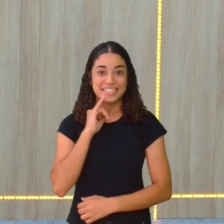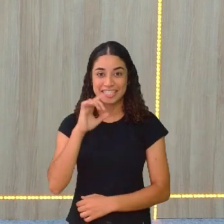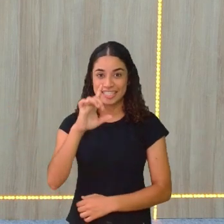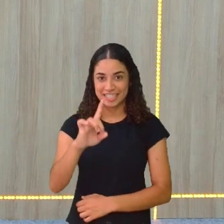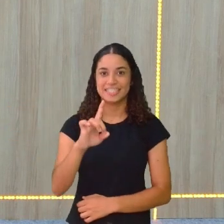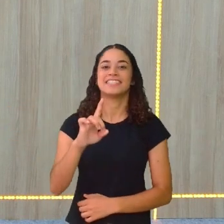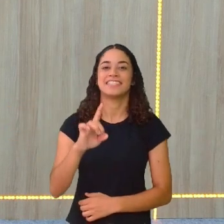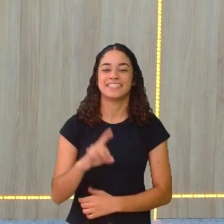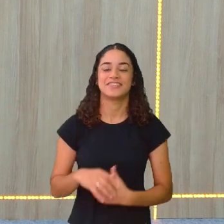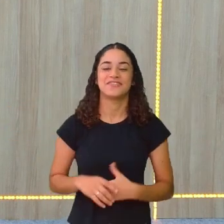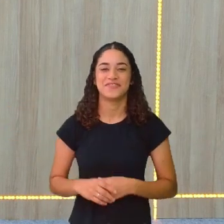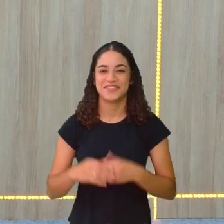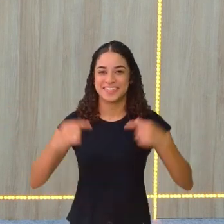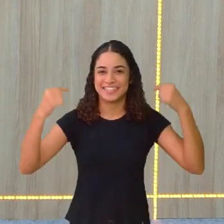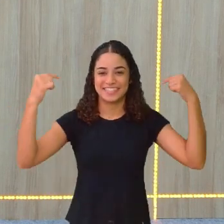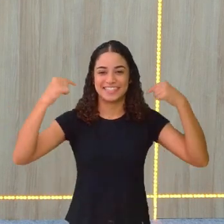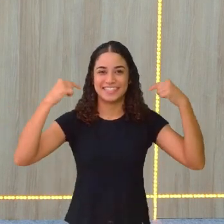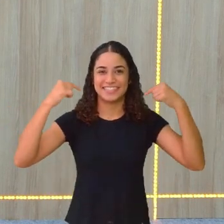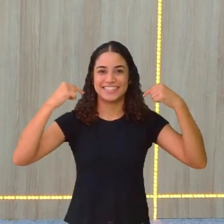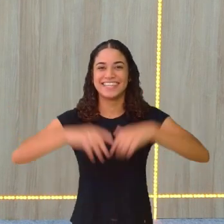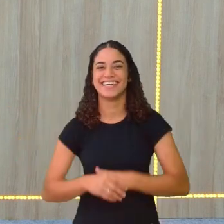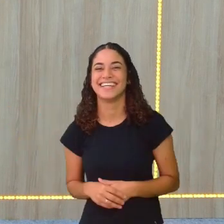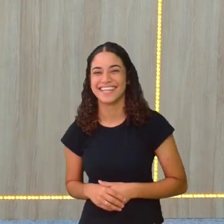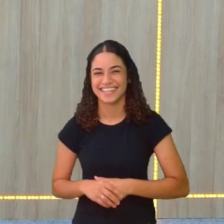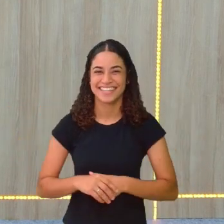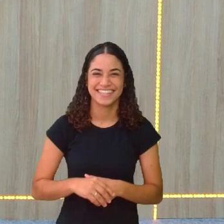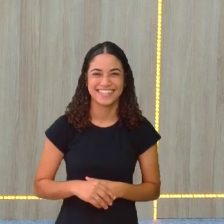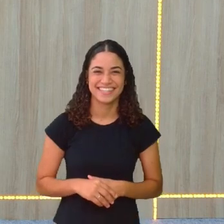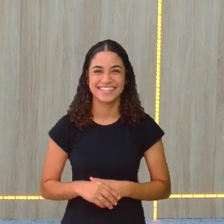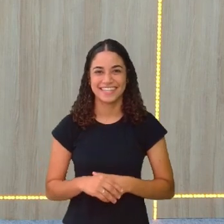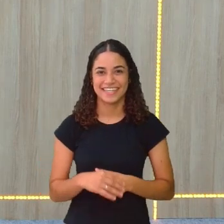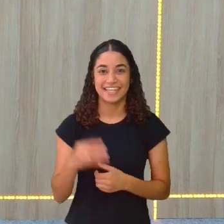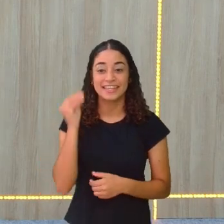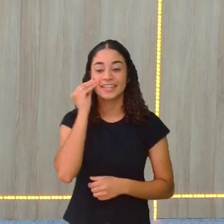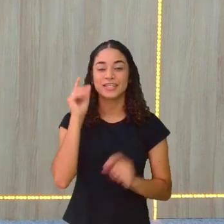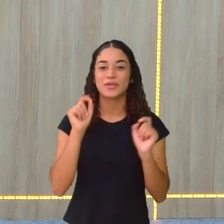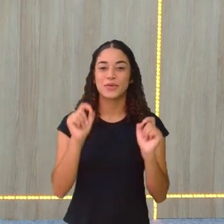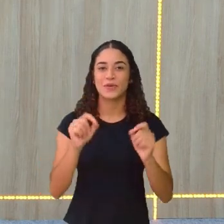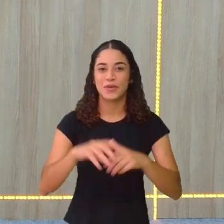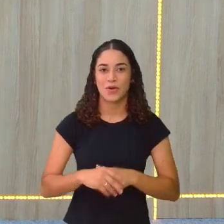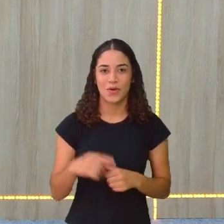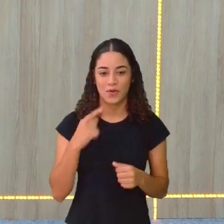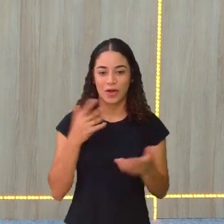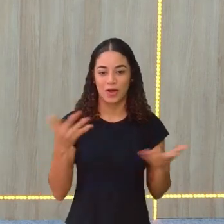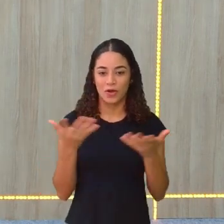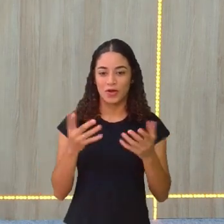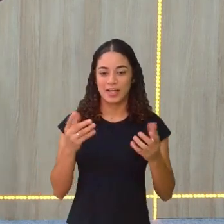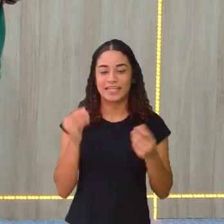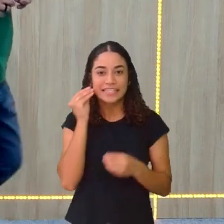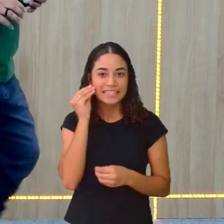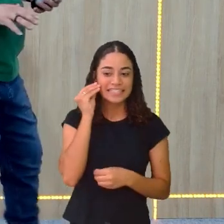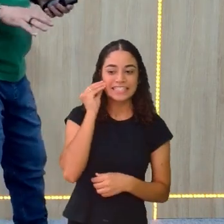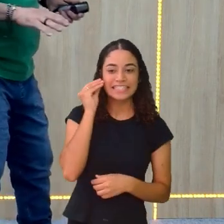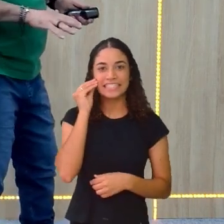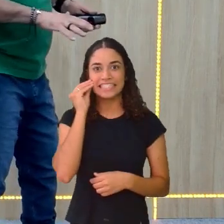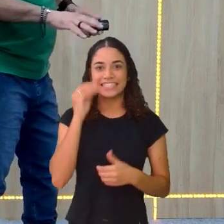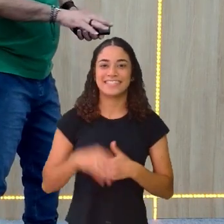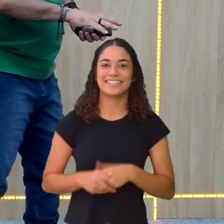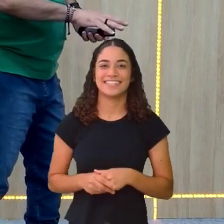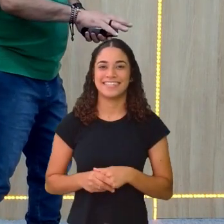Kelly. Olha ela aqui no cantinho, ó. Vamos tentar fazer o seguinte aqui, ó, para cá, para cá, para cá, para cá, para